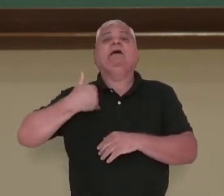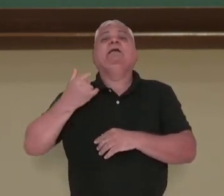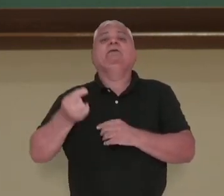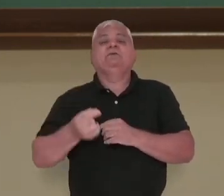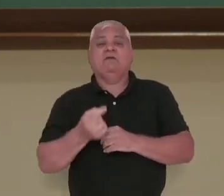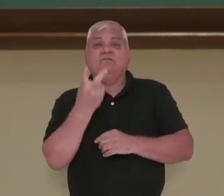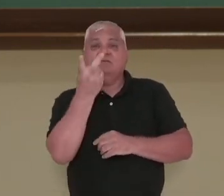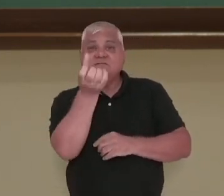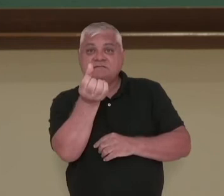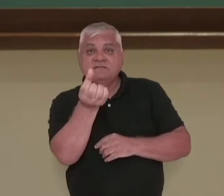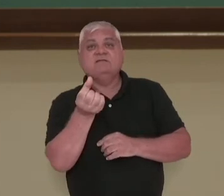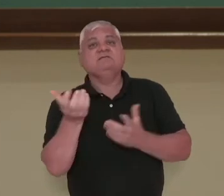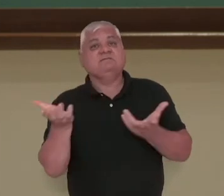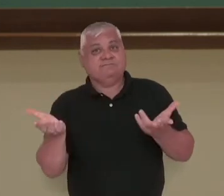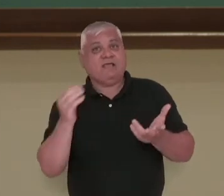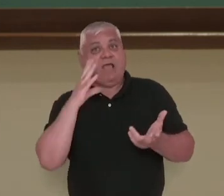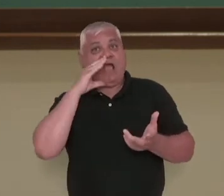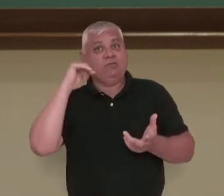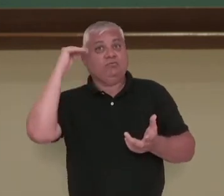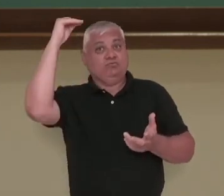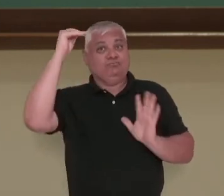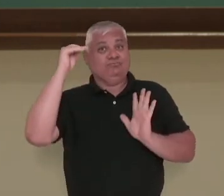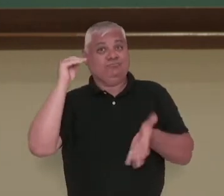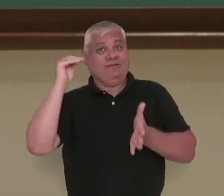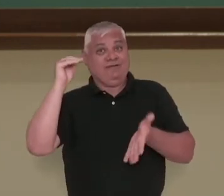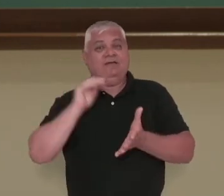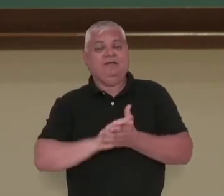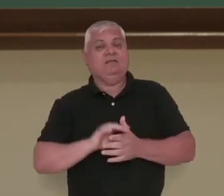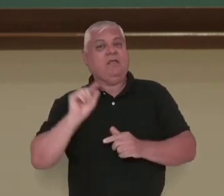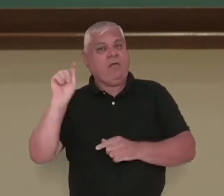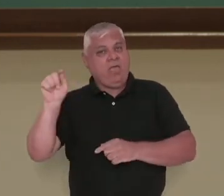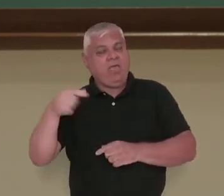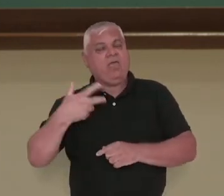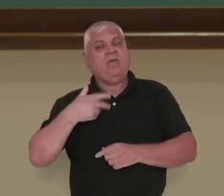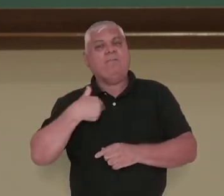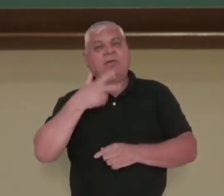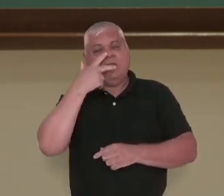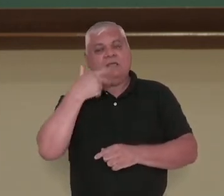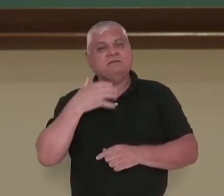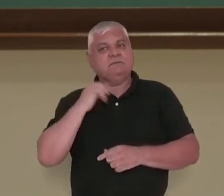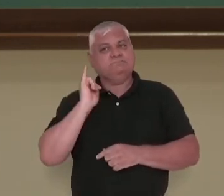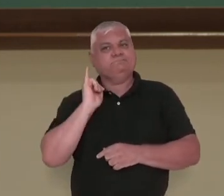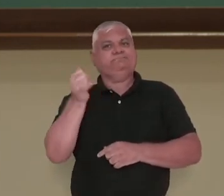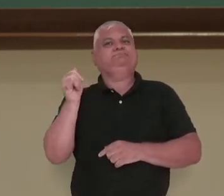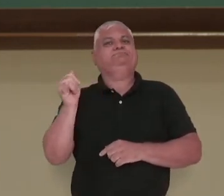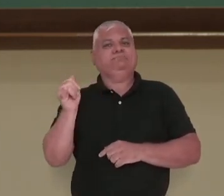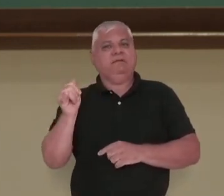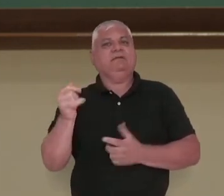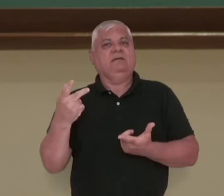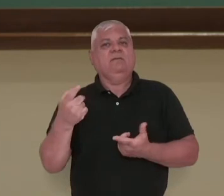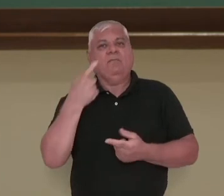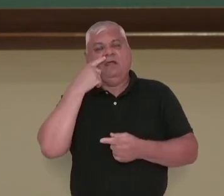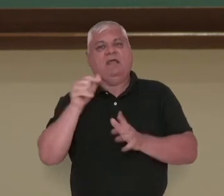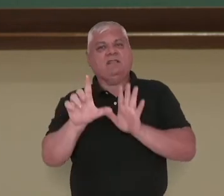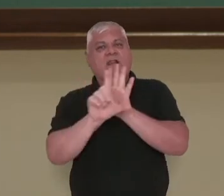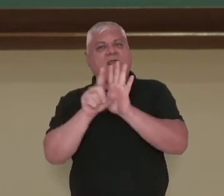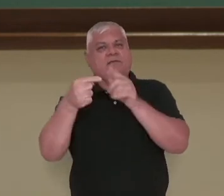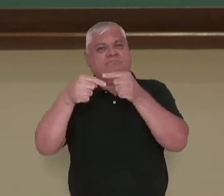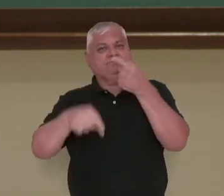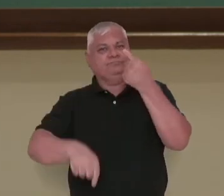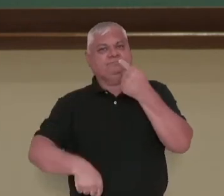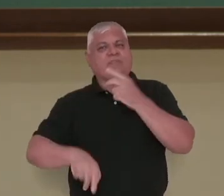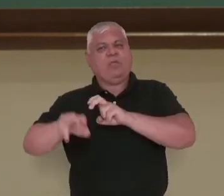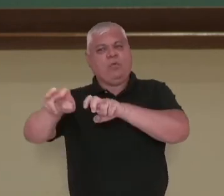na fase adulta. Né? Então a gente tem aí também meio que uma denúncia nesse depoimento a respeito do não cumprimento da legislação